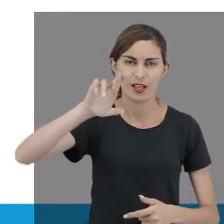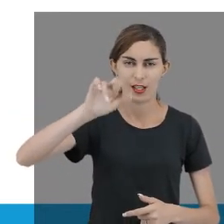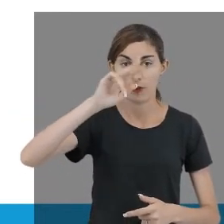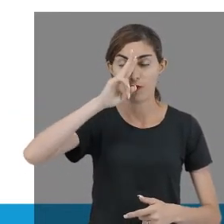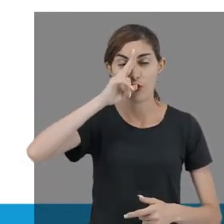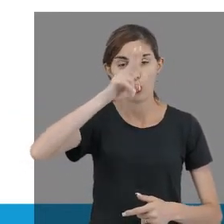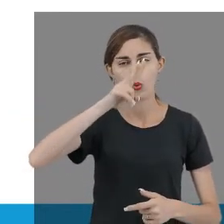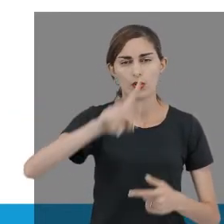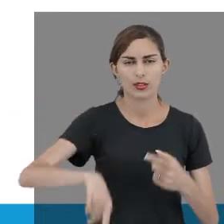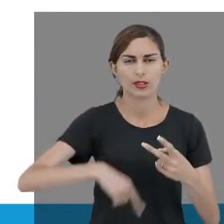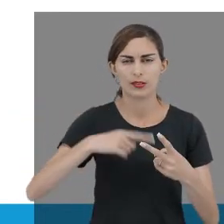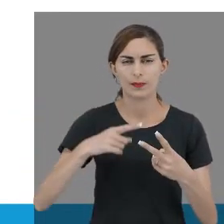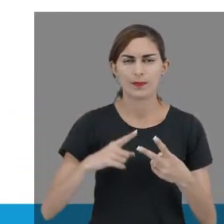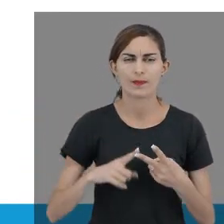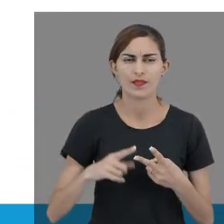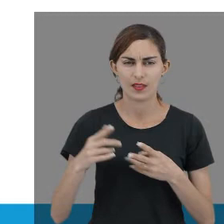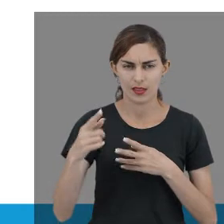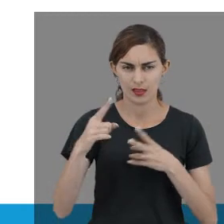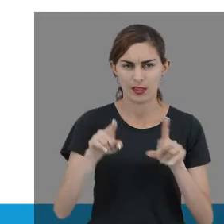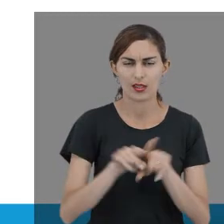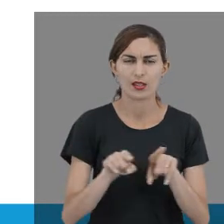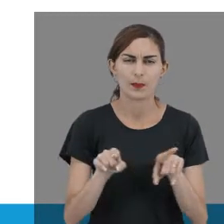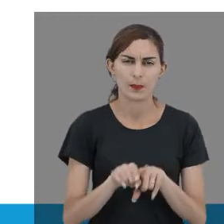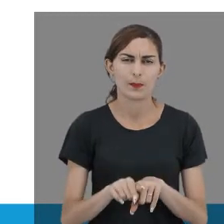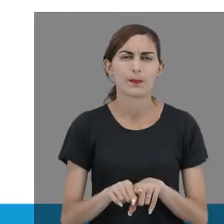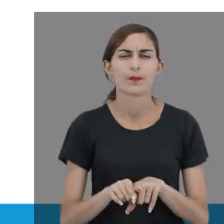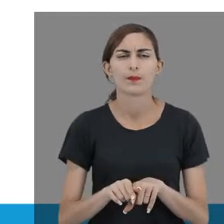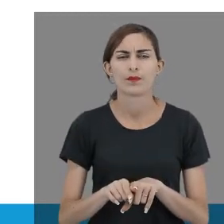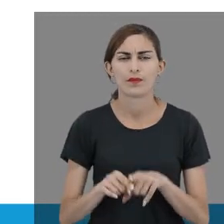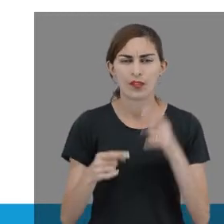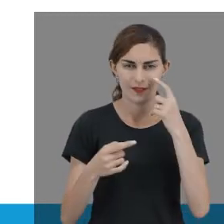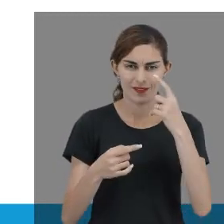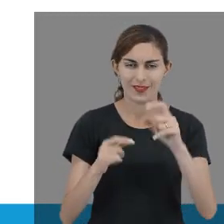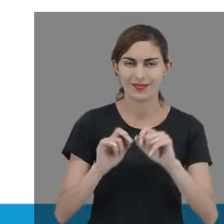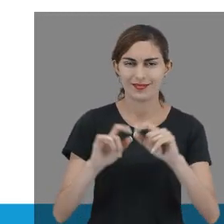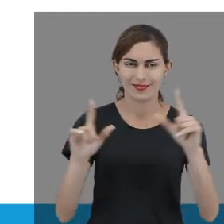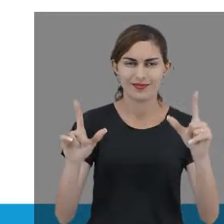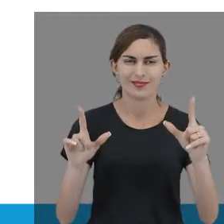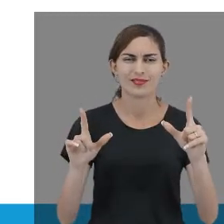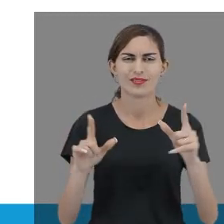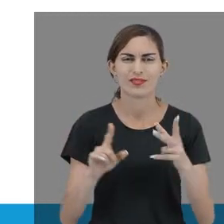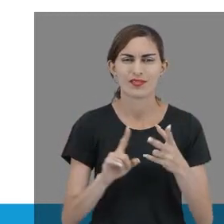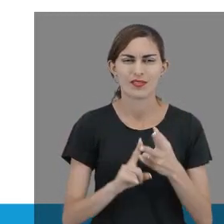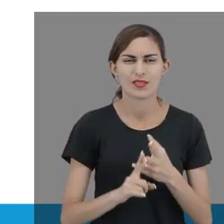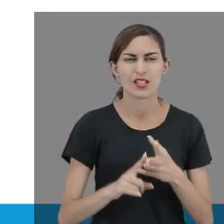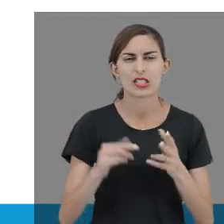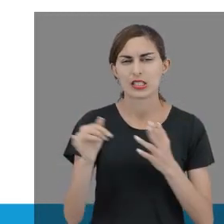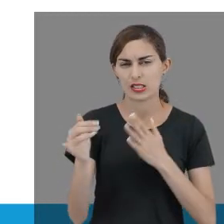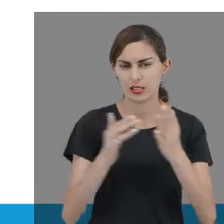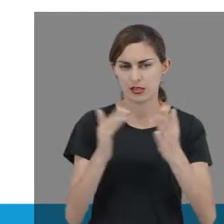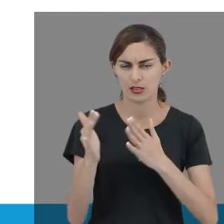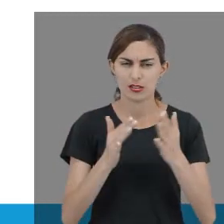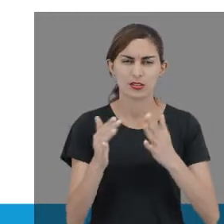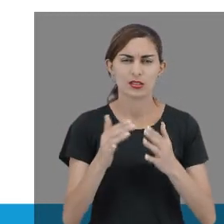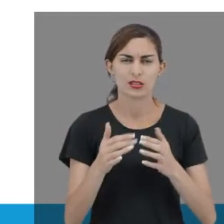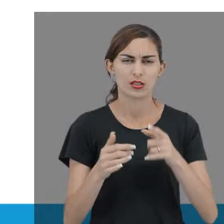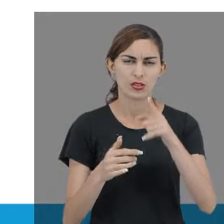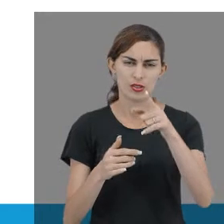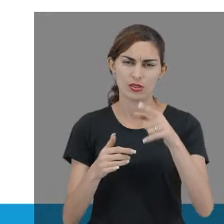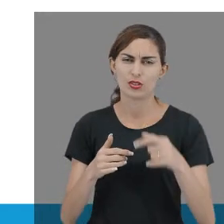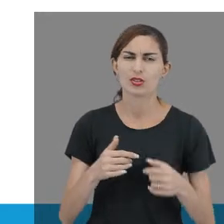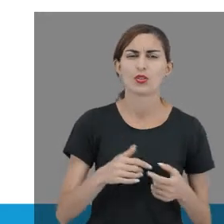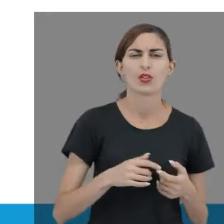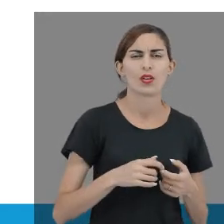certo? Nesse SINASC, como a gente pode ver na figura, existem campos específicos, esses campos 6 e